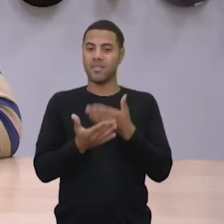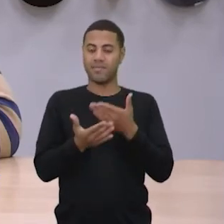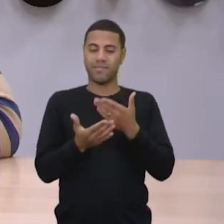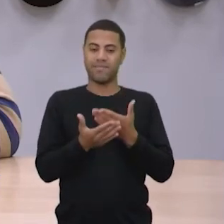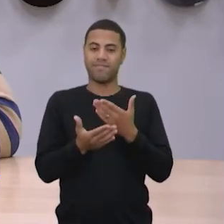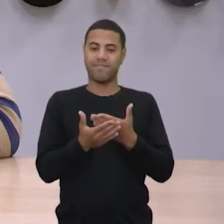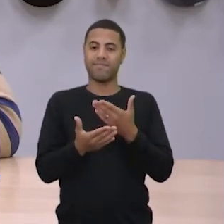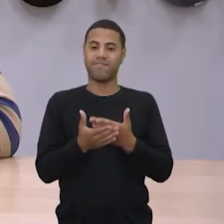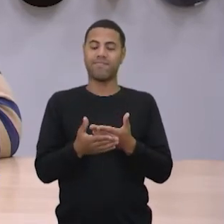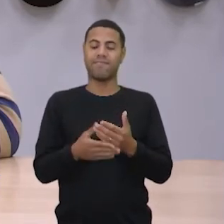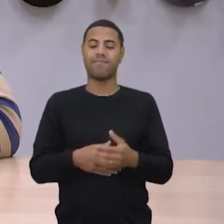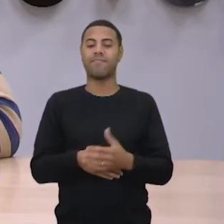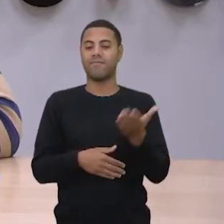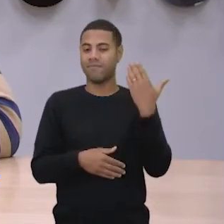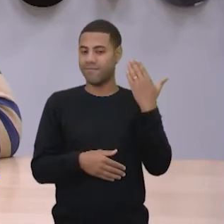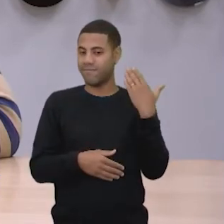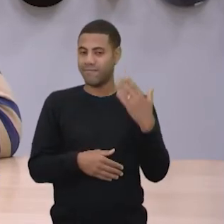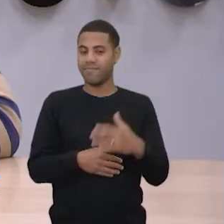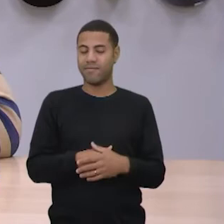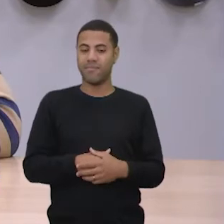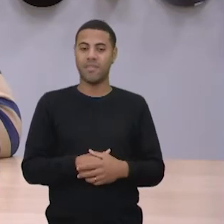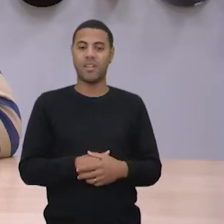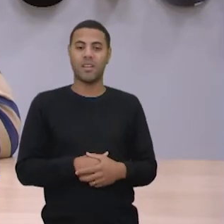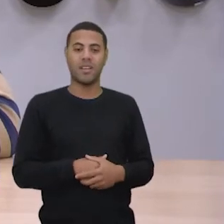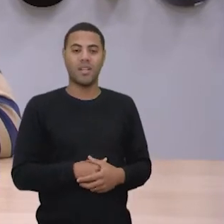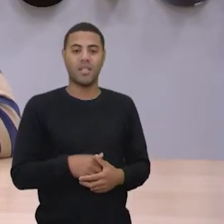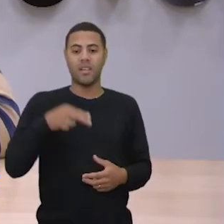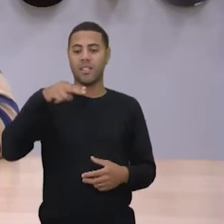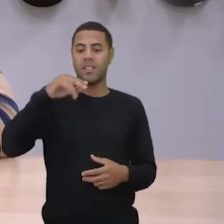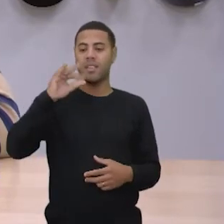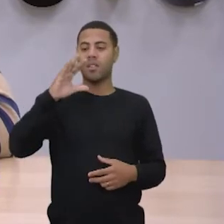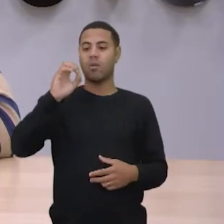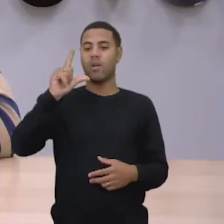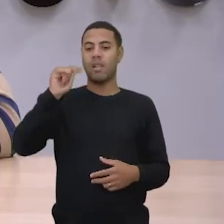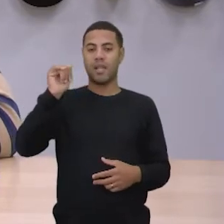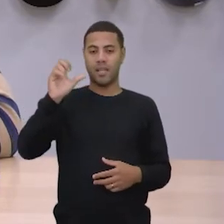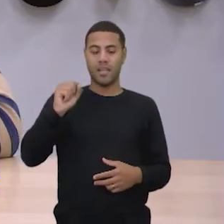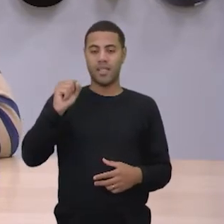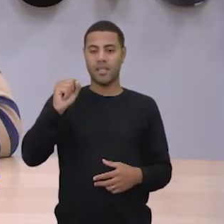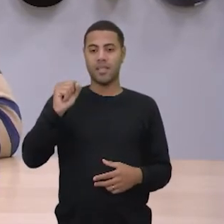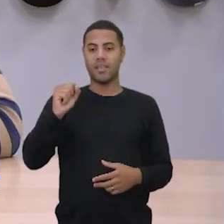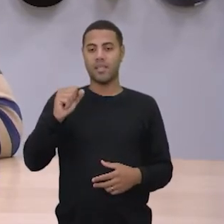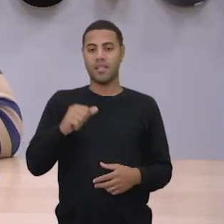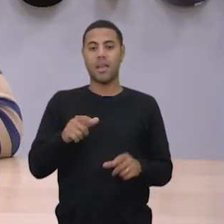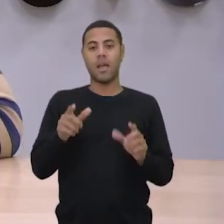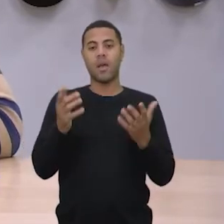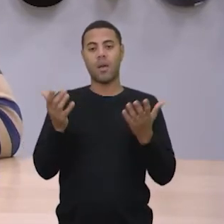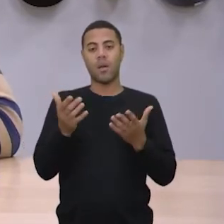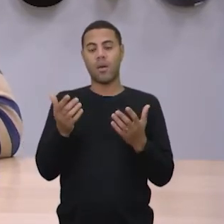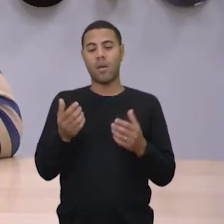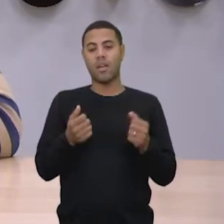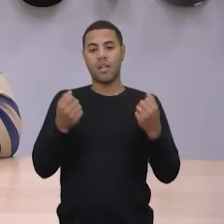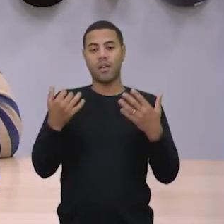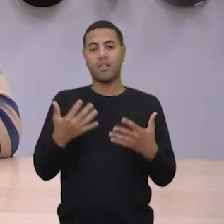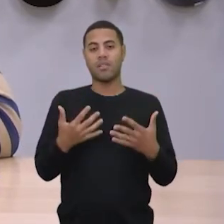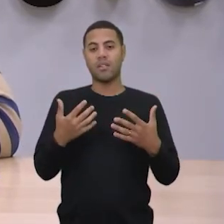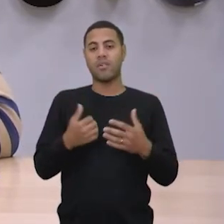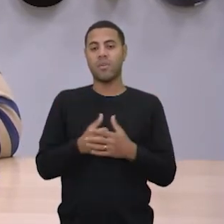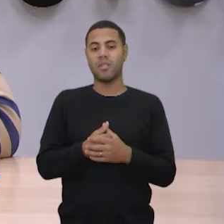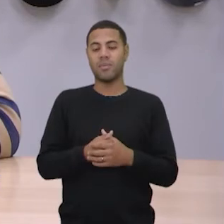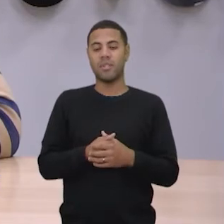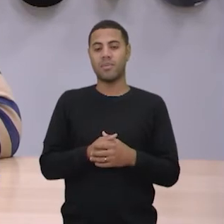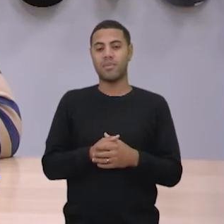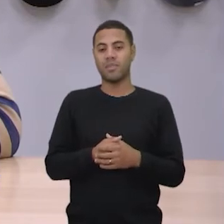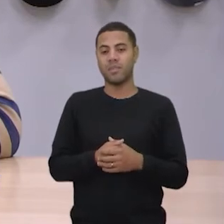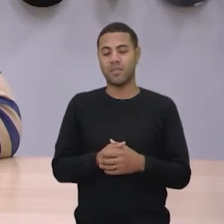da tecnologia, né, da mente brilhante de Nikola Tesla, né? E Albert Einstein, nosso amiguinho Albert